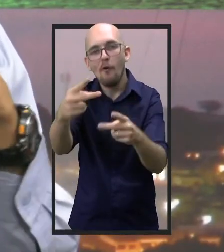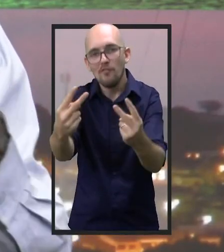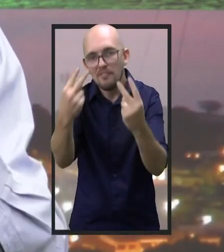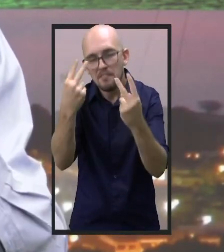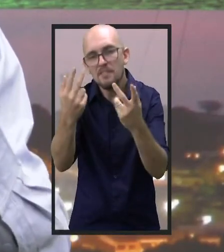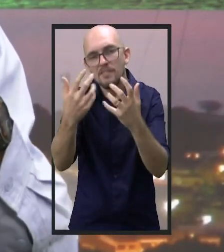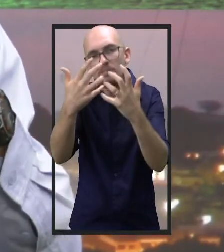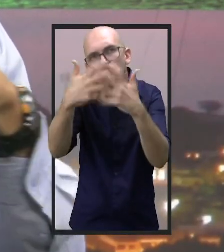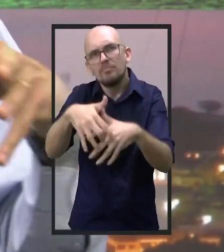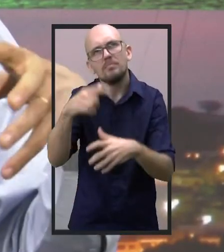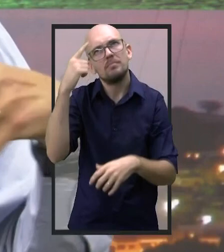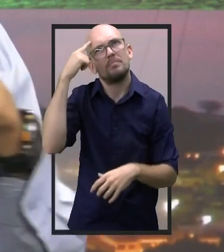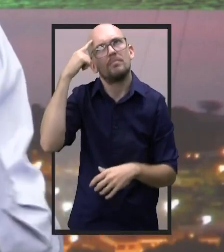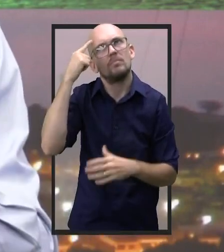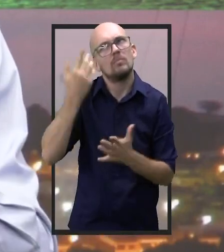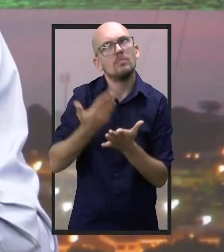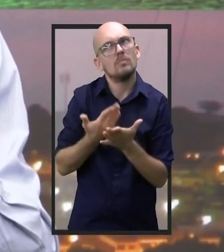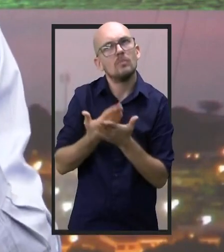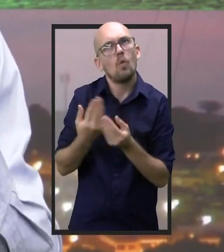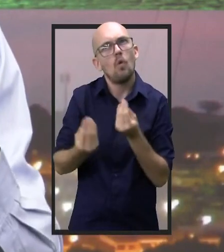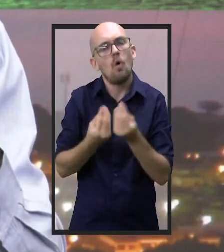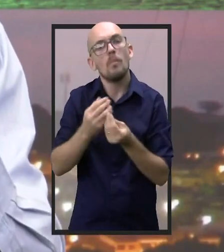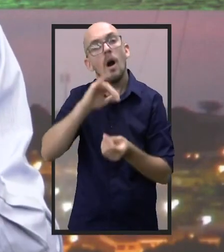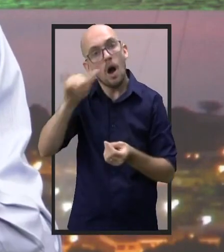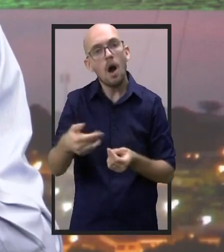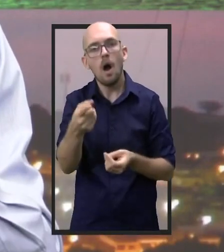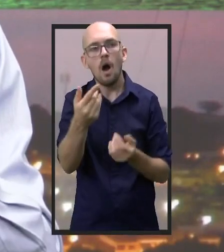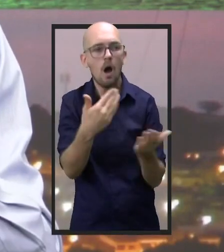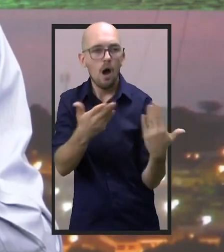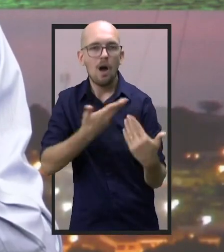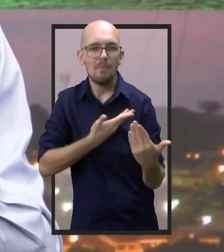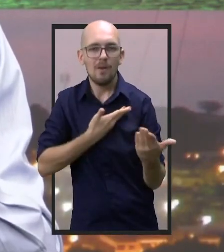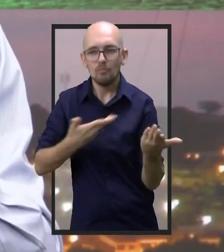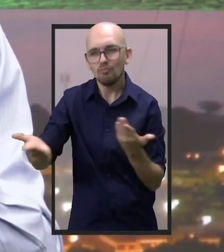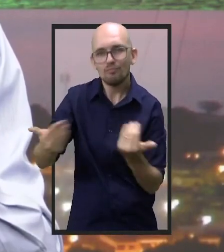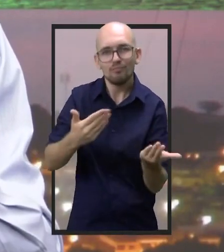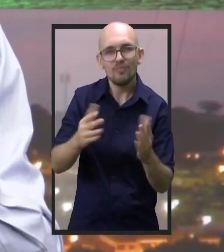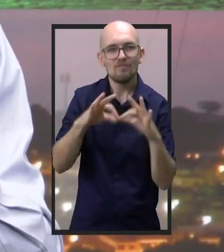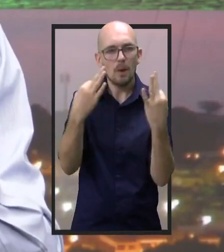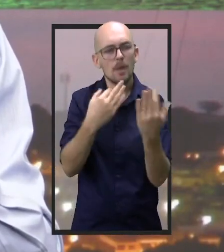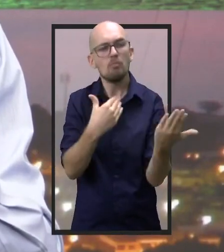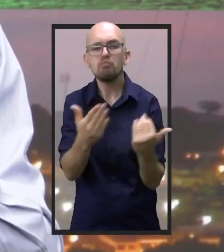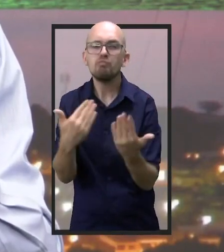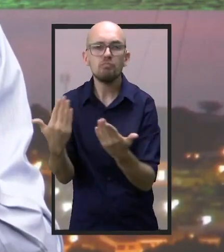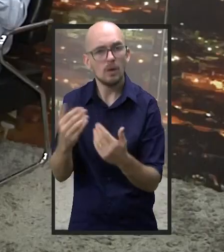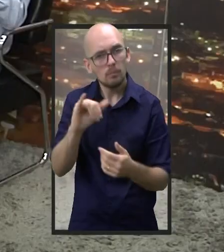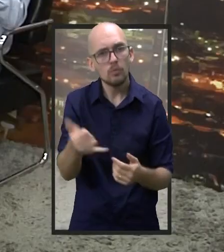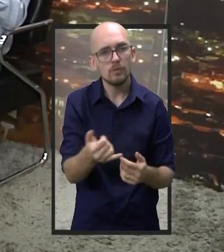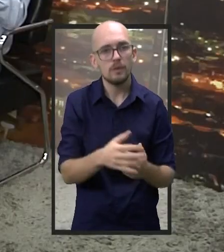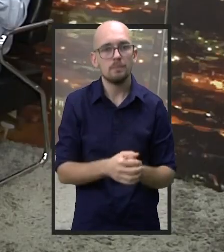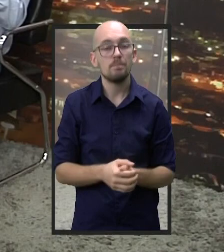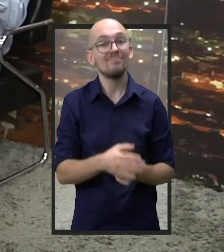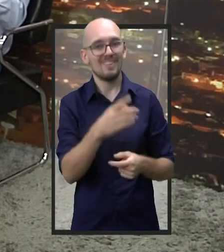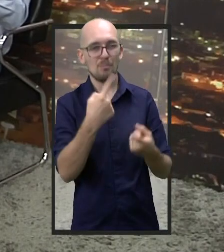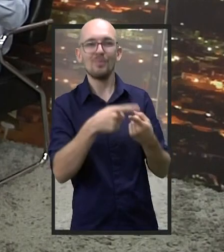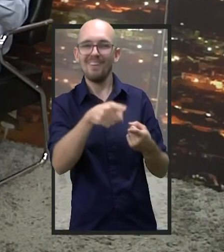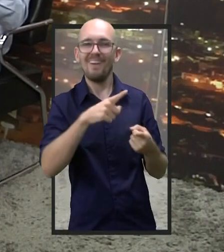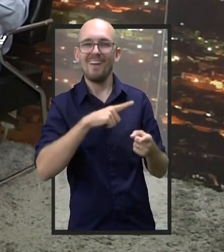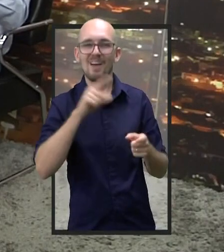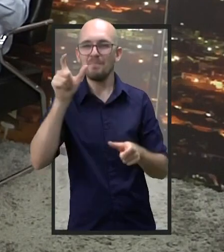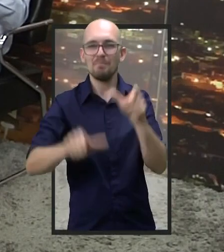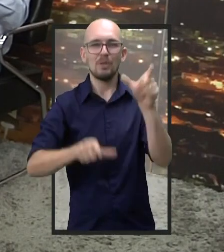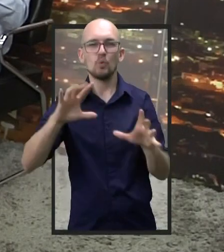provoque esse discurso, no seu meio, essa reflexão, né? Porque é uma cadeia que envolve muitas